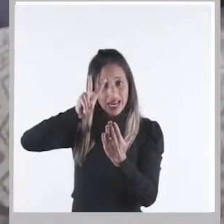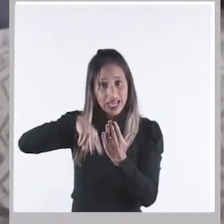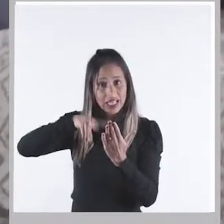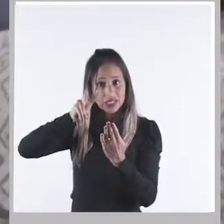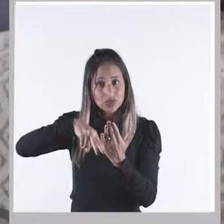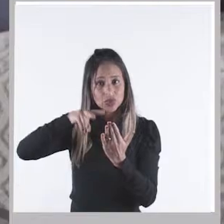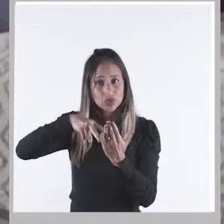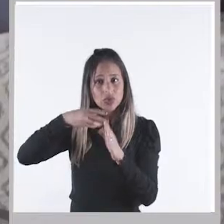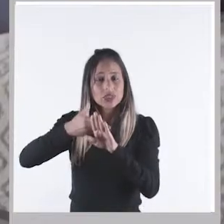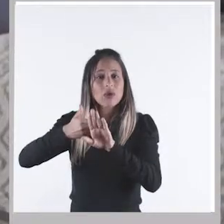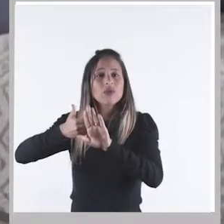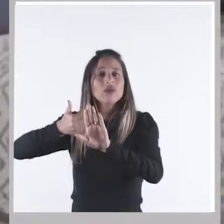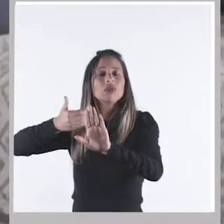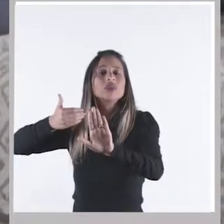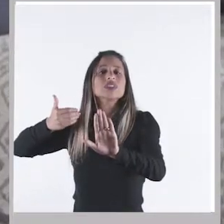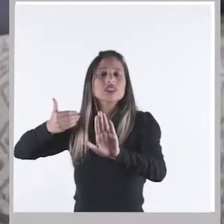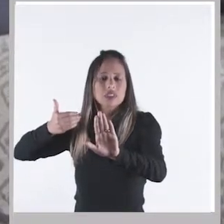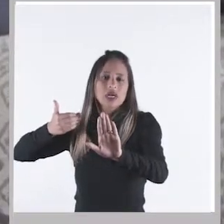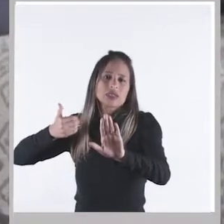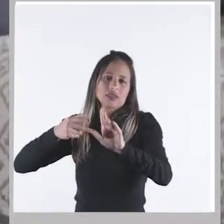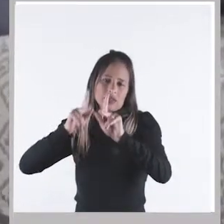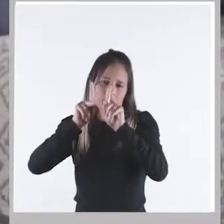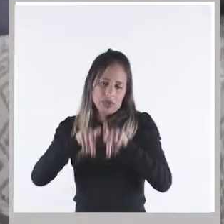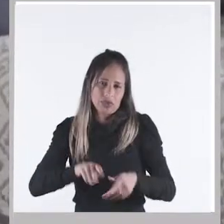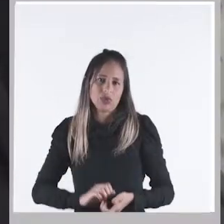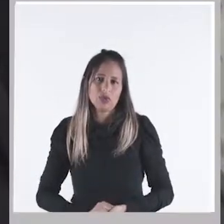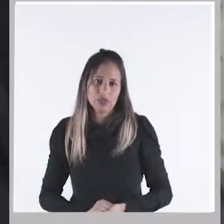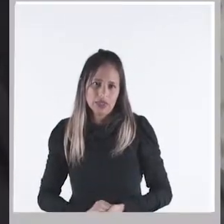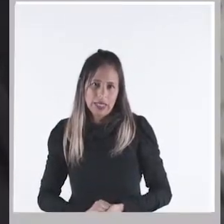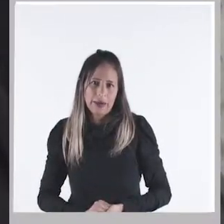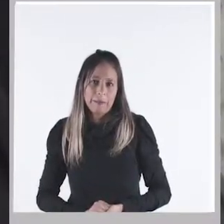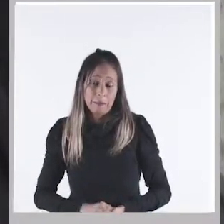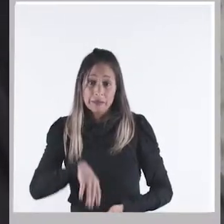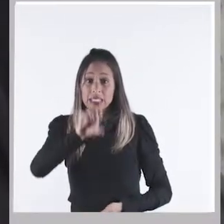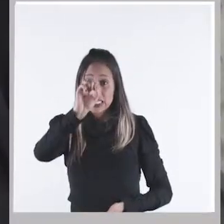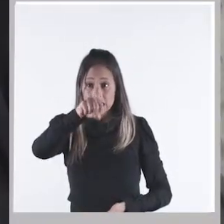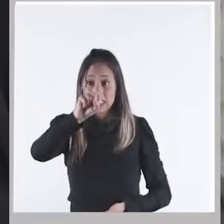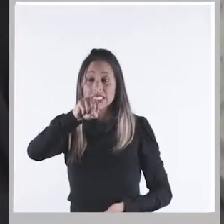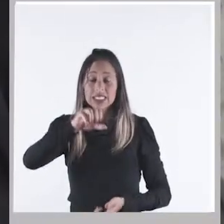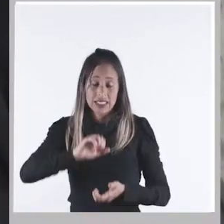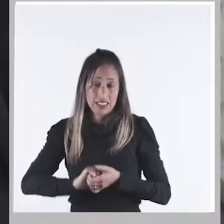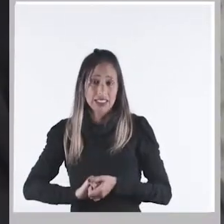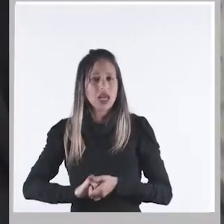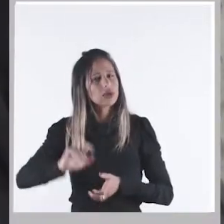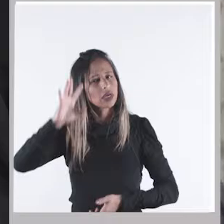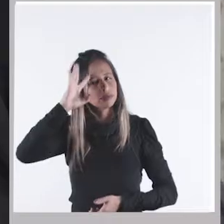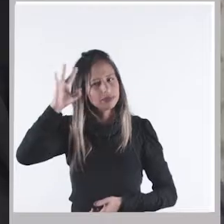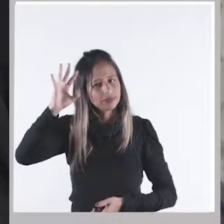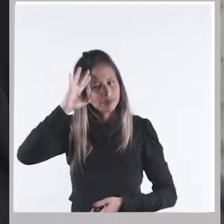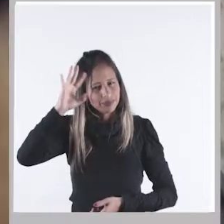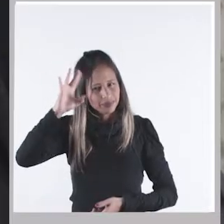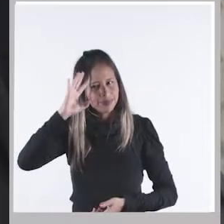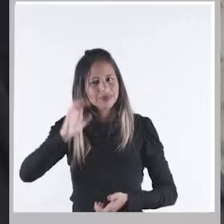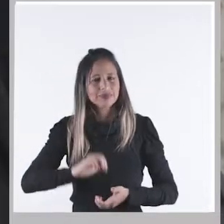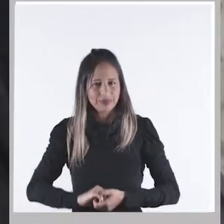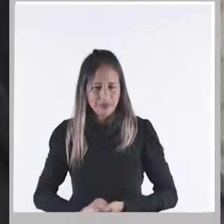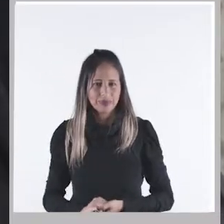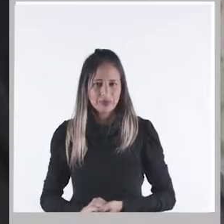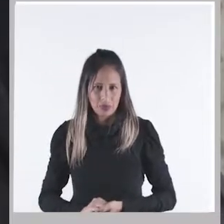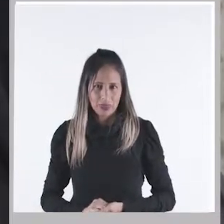tão distante da vida das pessoas. Sim. E você sabe que isso é uma coisa que eu tenho refletido muito, né?